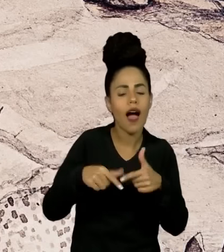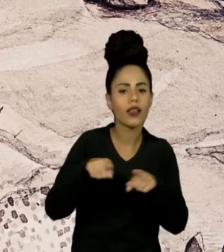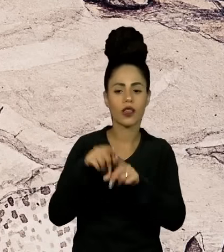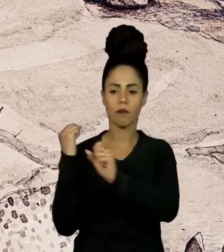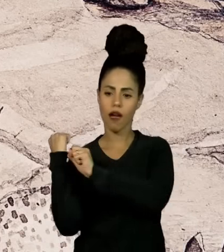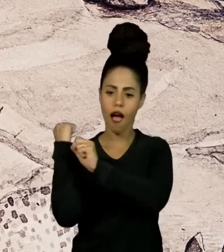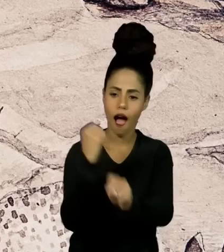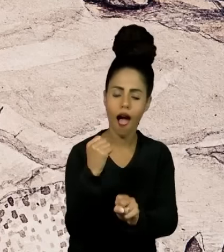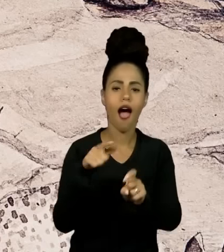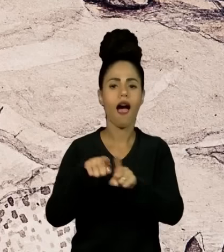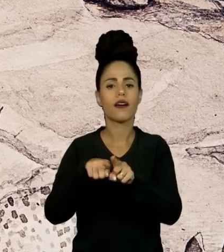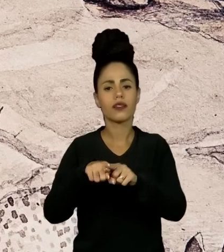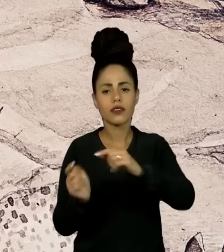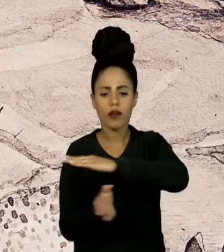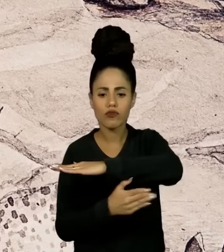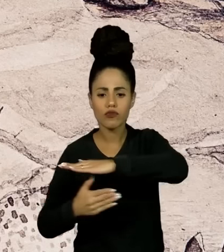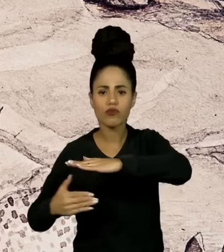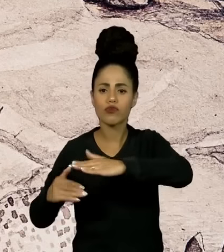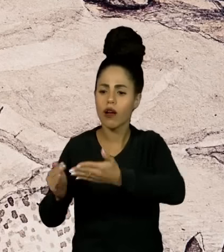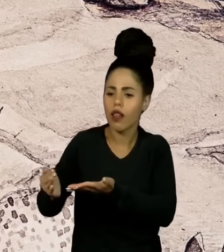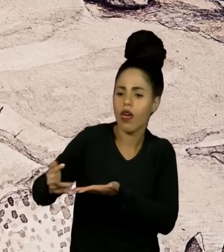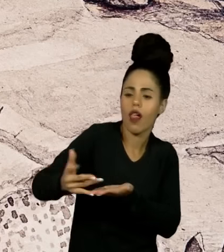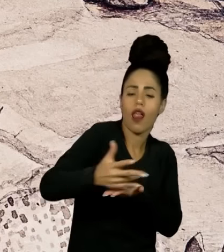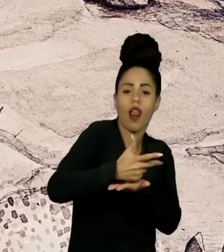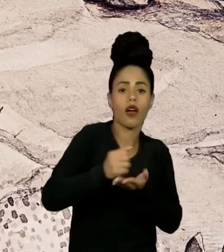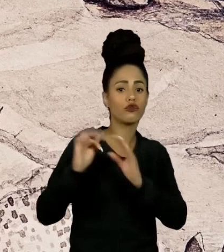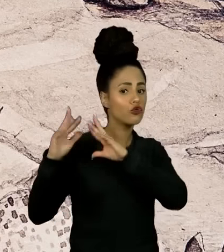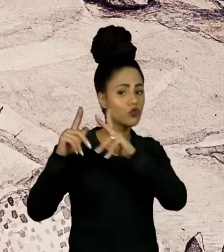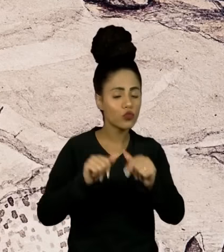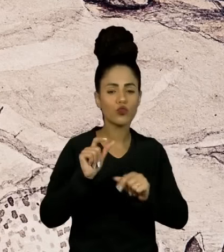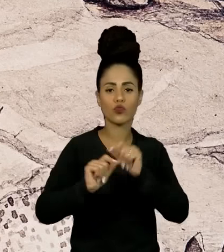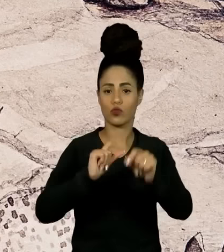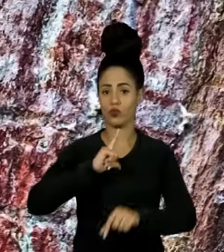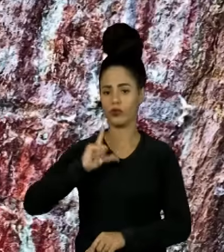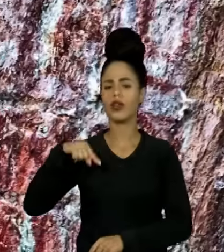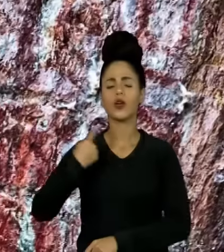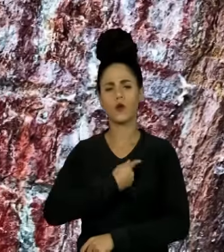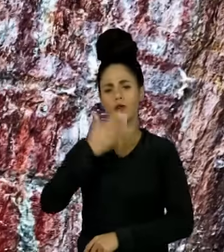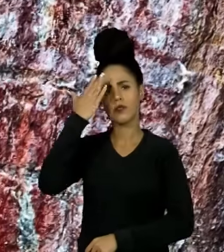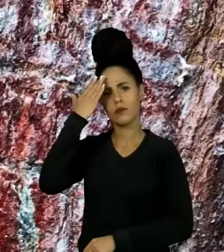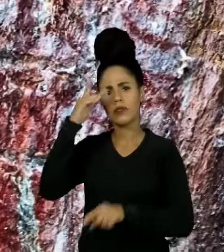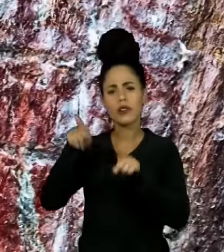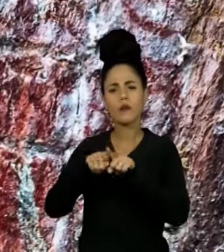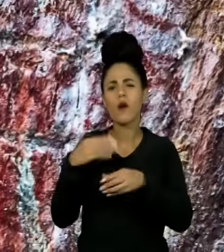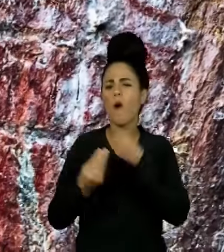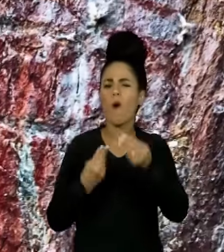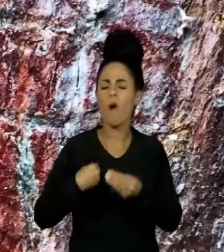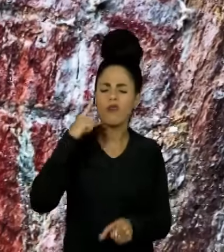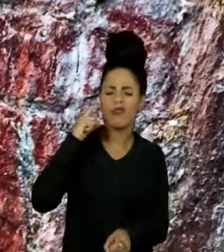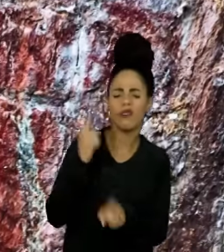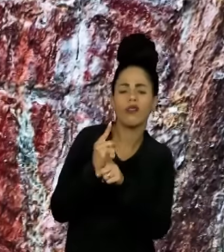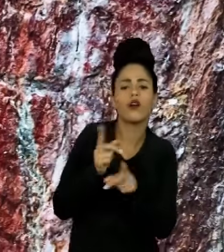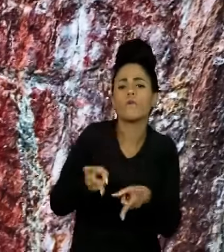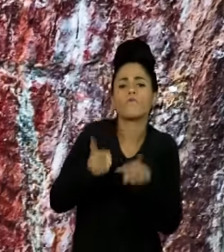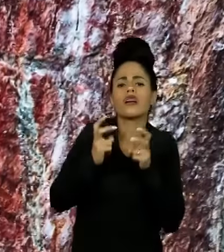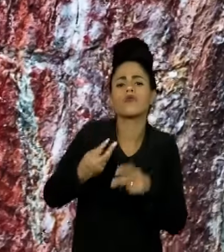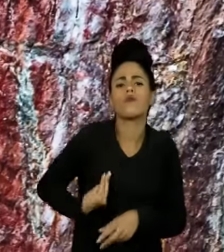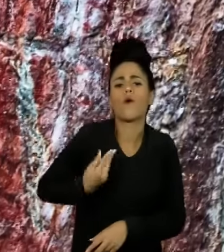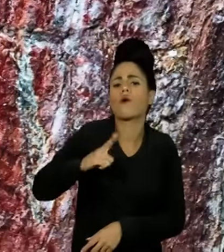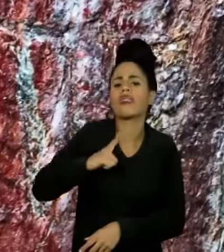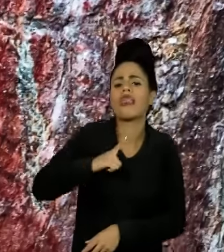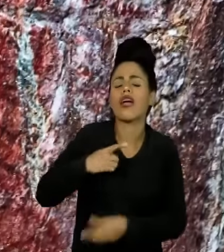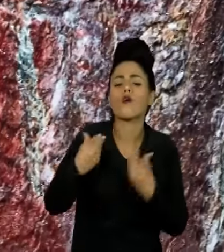da pesca, da coleta, e nós sabemos das suas presenças pelos 2 principais